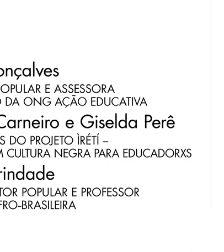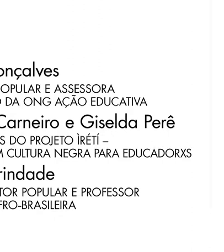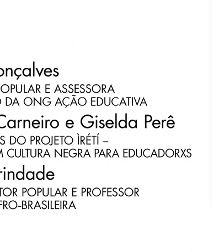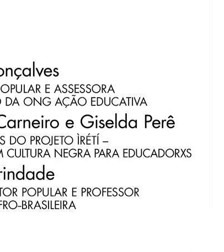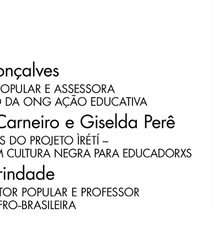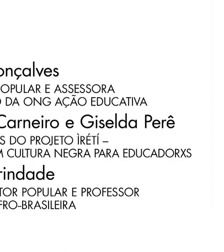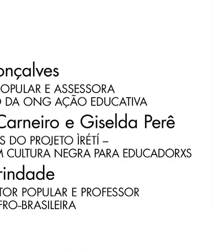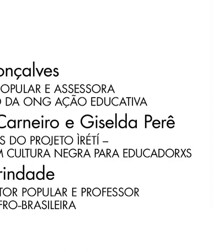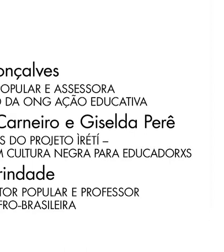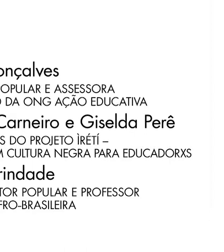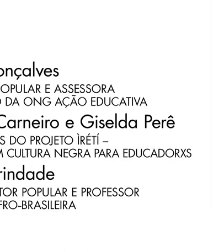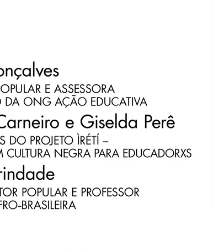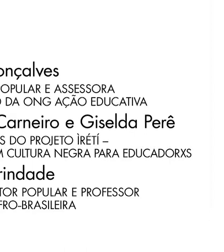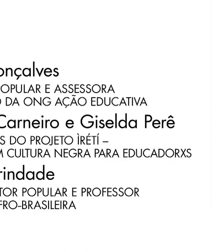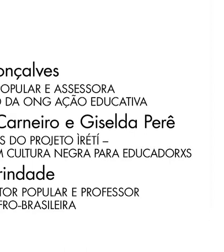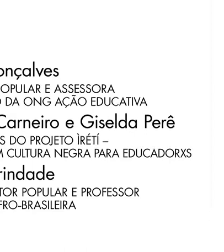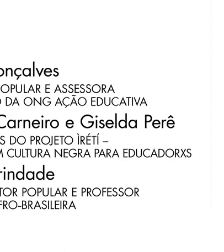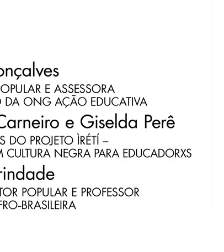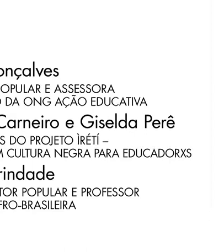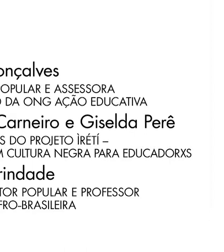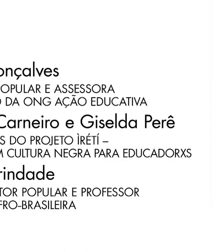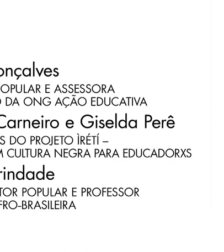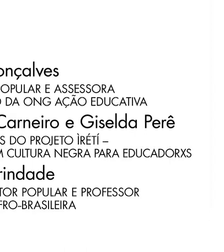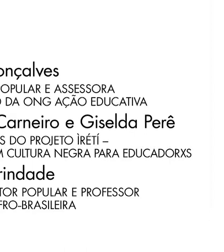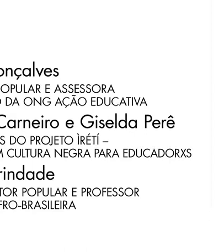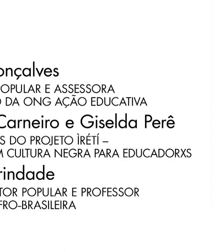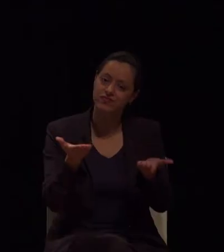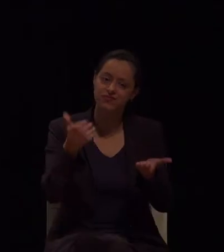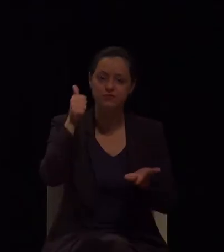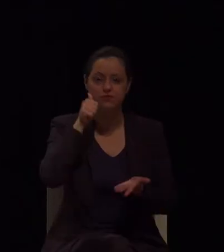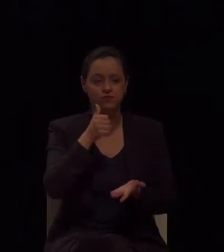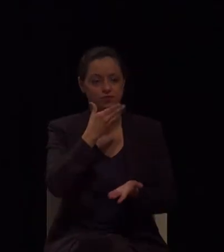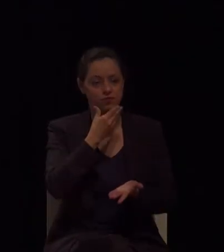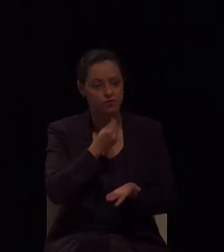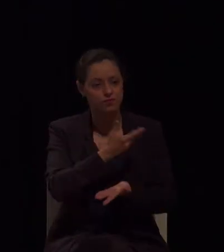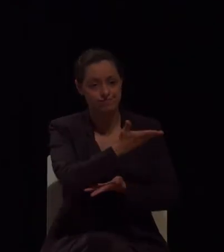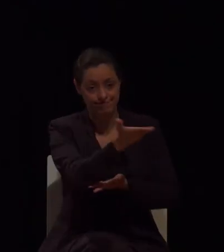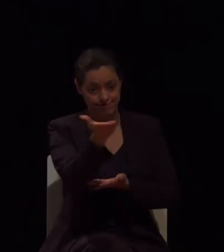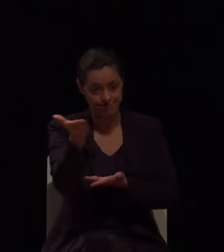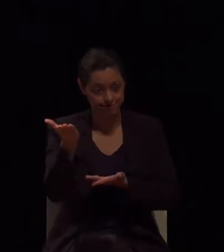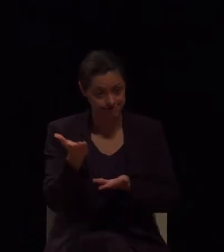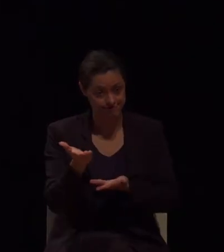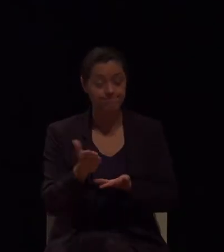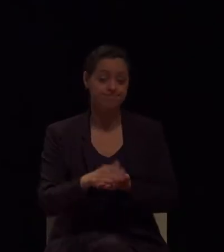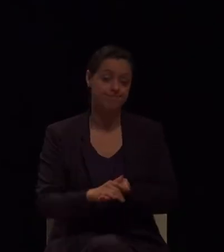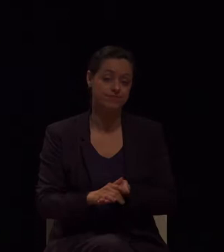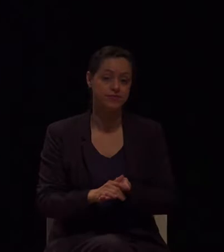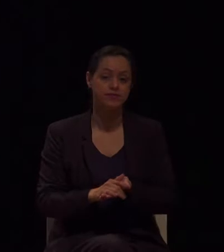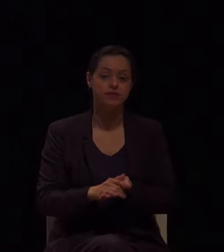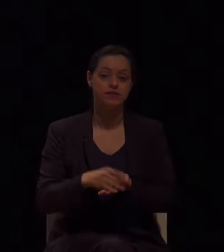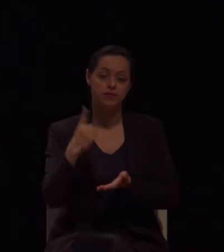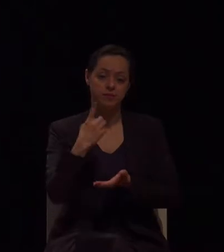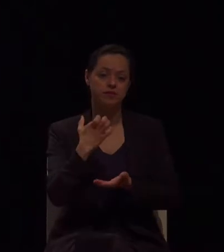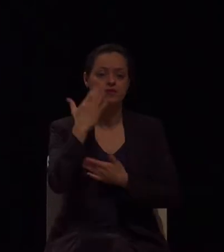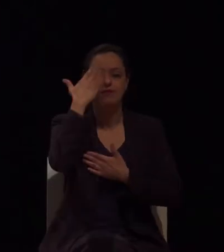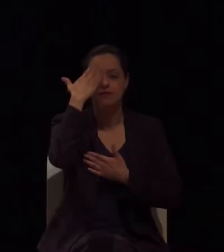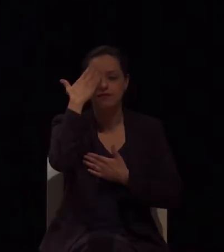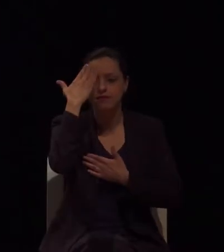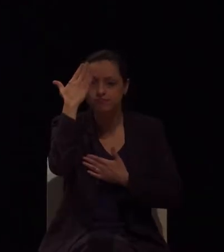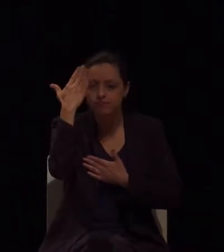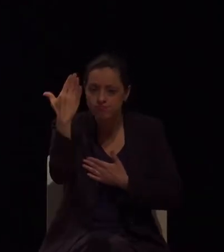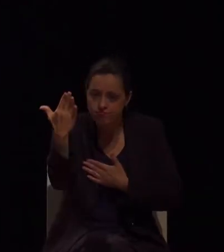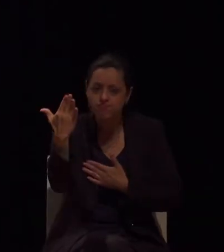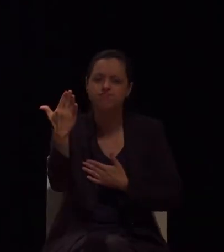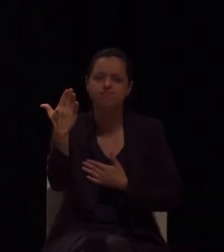alô bom dia bem vindas a todas e todos em primeiro lugar gostaria de agradecer é a grande resposta